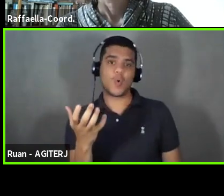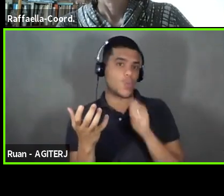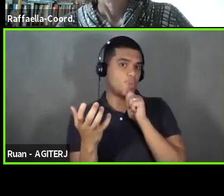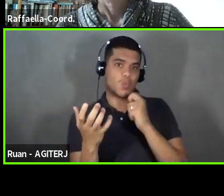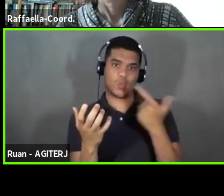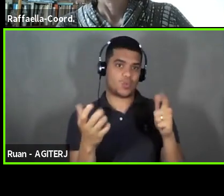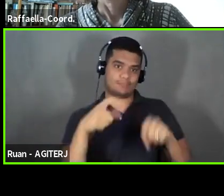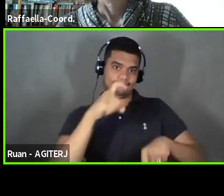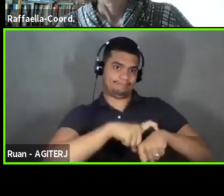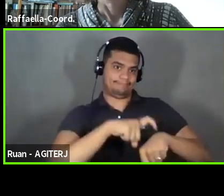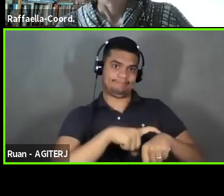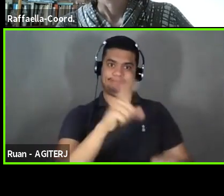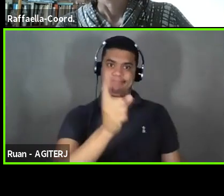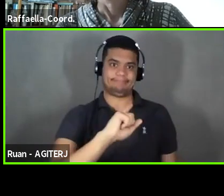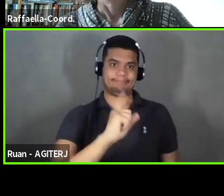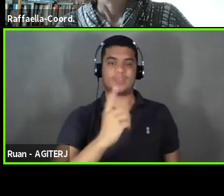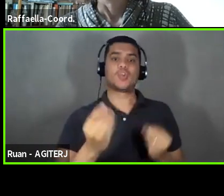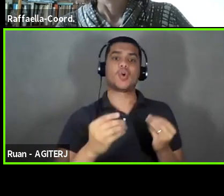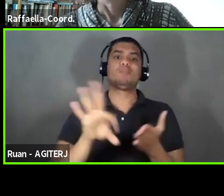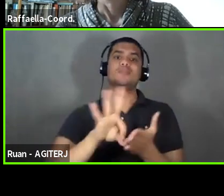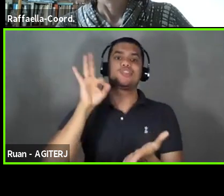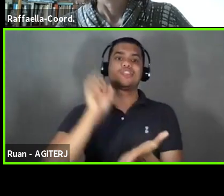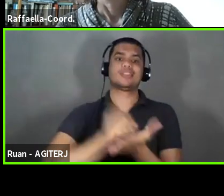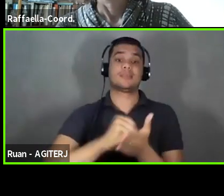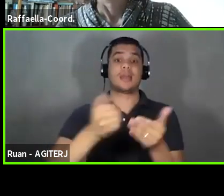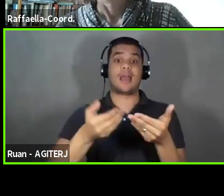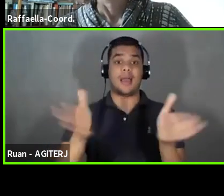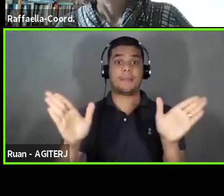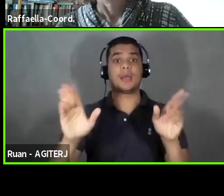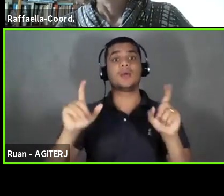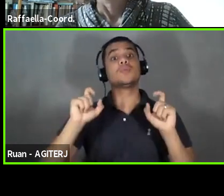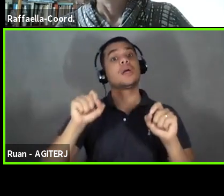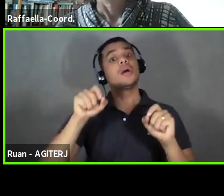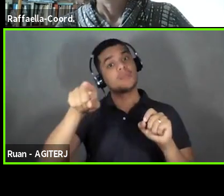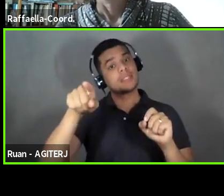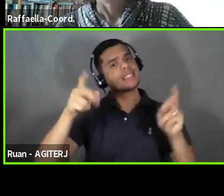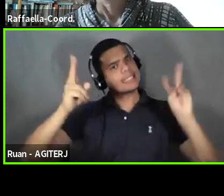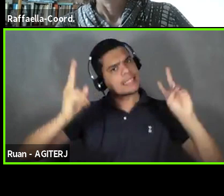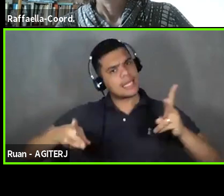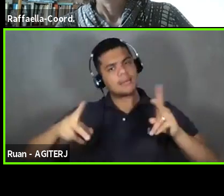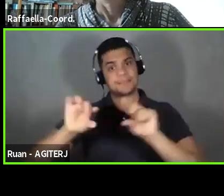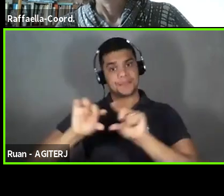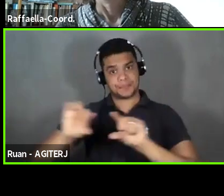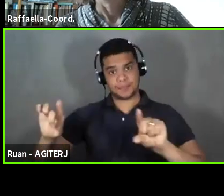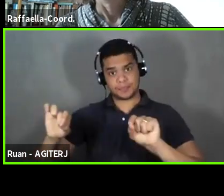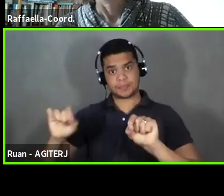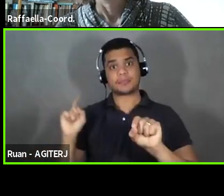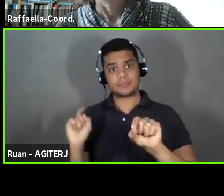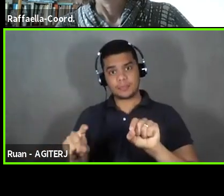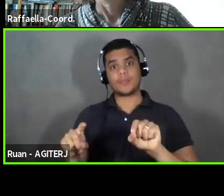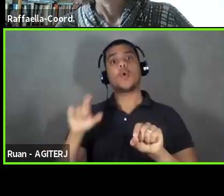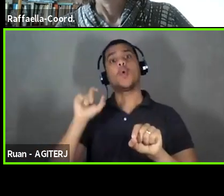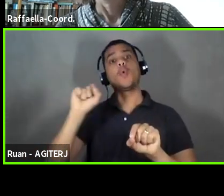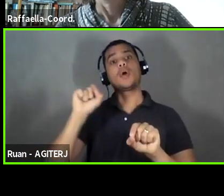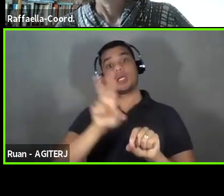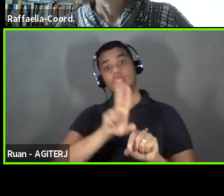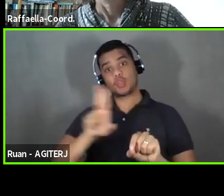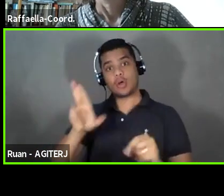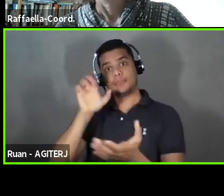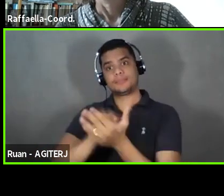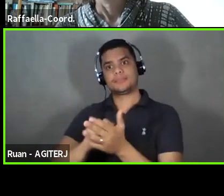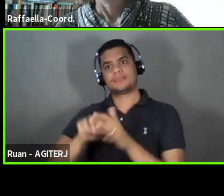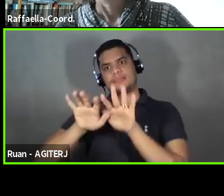sendo oferecido com inscrições abertas no momento, sempre há a possibilidade de você deixar o seu nome, preencher